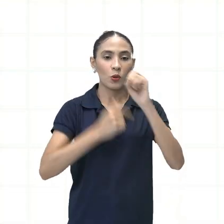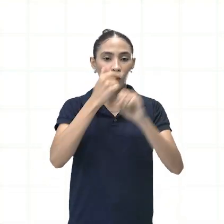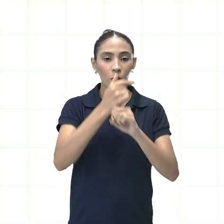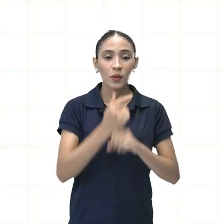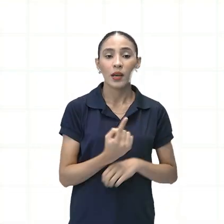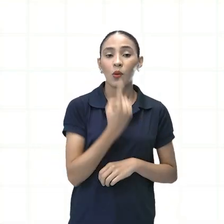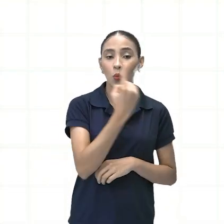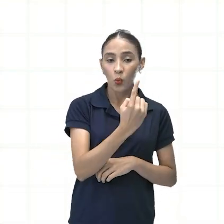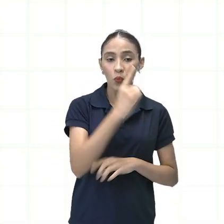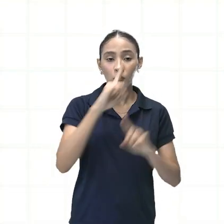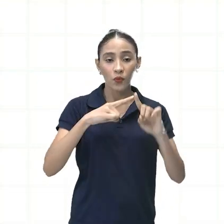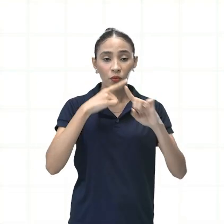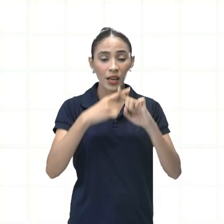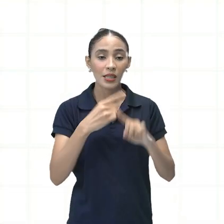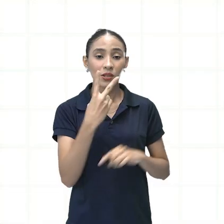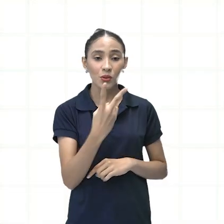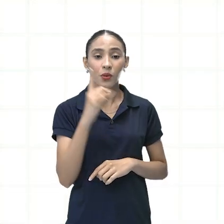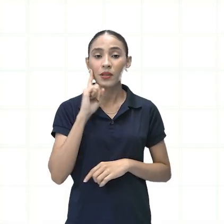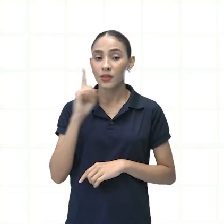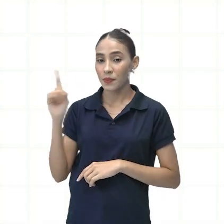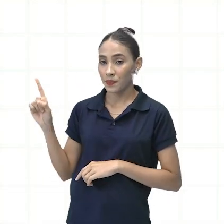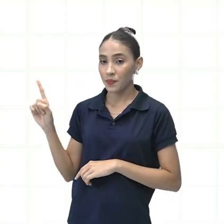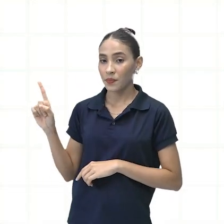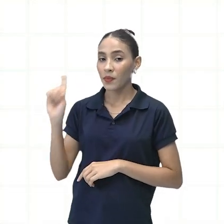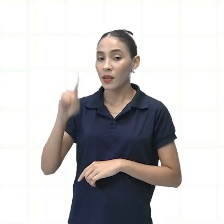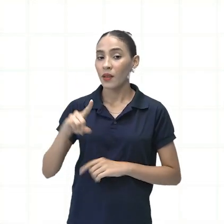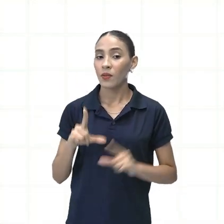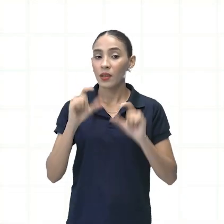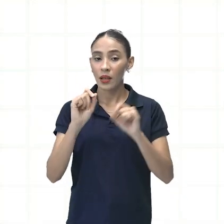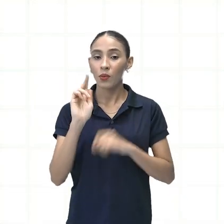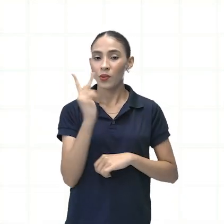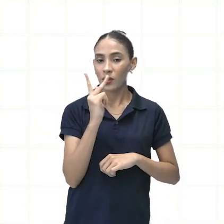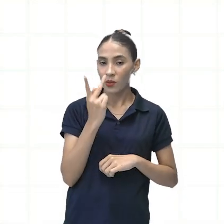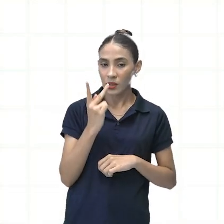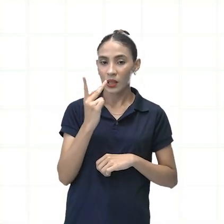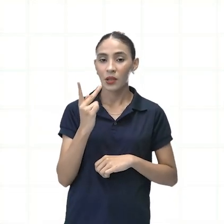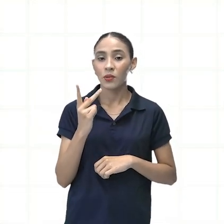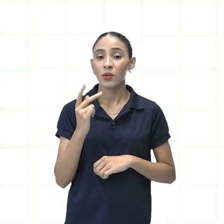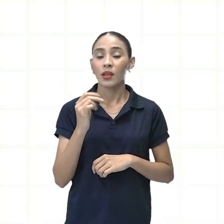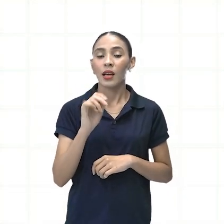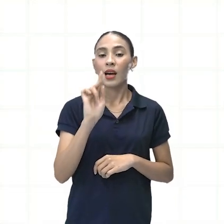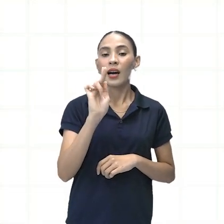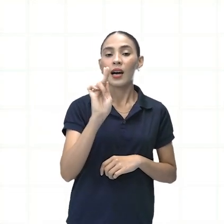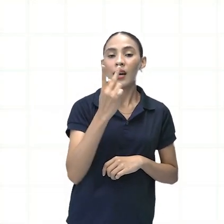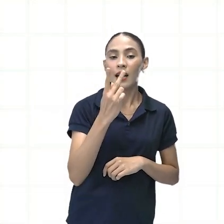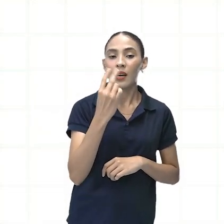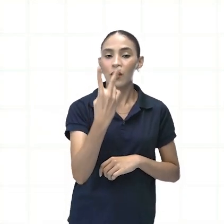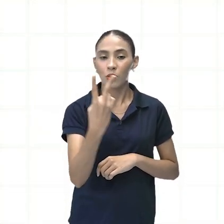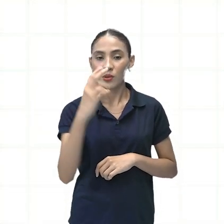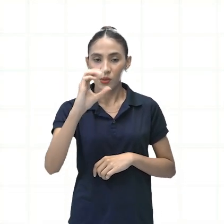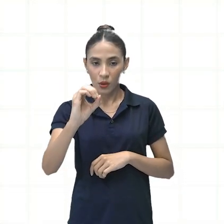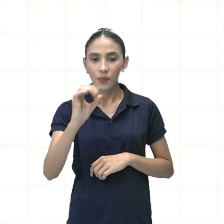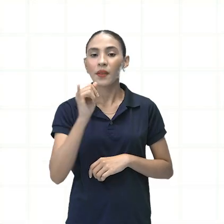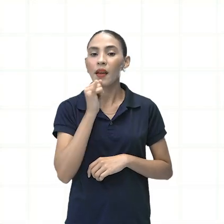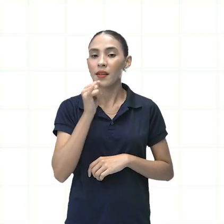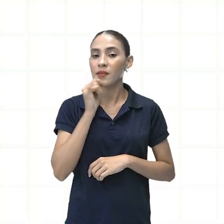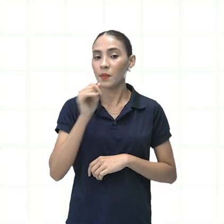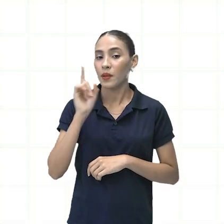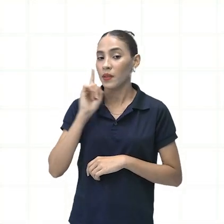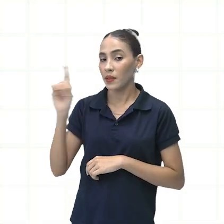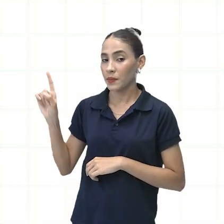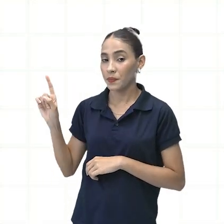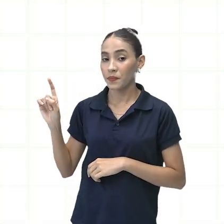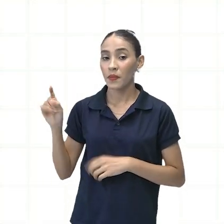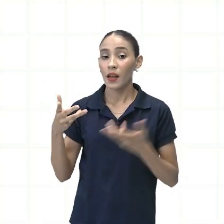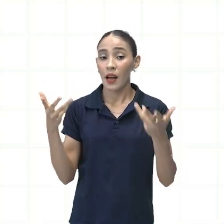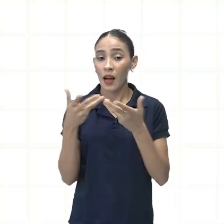multiplicar esse valor pela quantidade de moléculas, que o hidrogênio está apresentando 2 nessa molécula. Então, vamos lá.